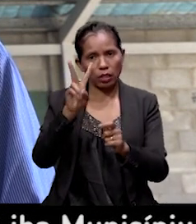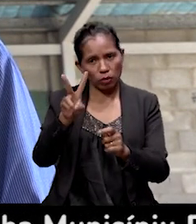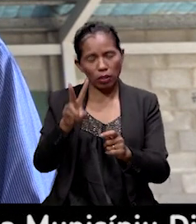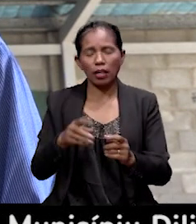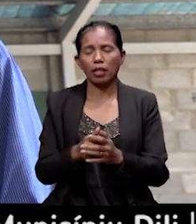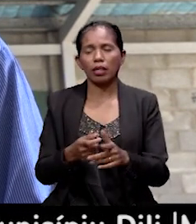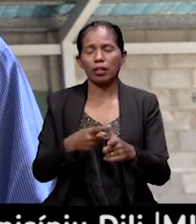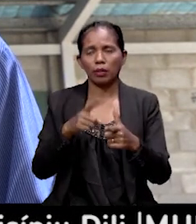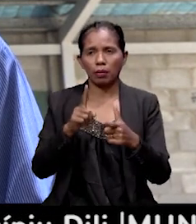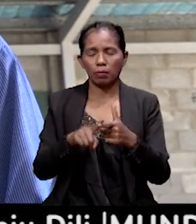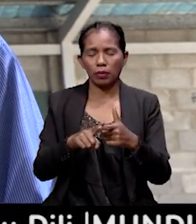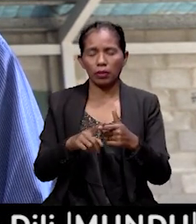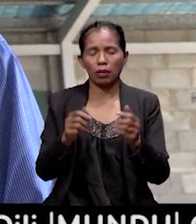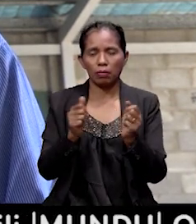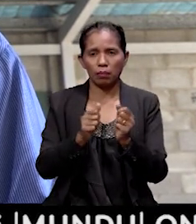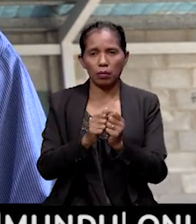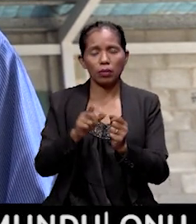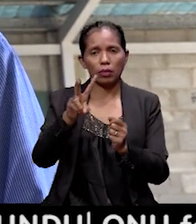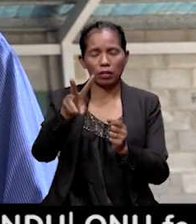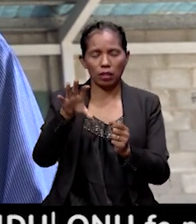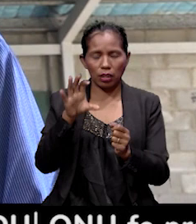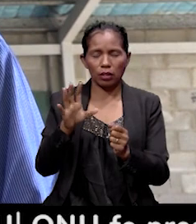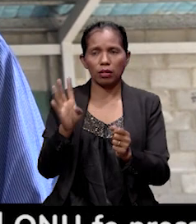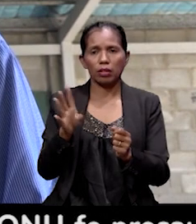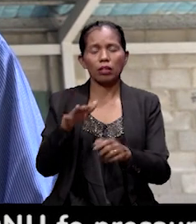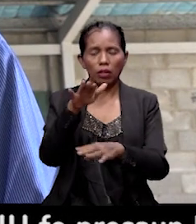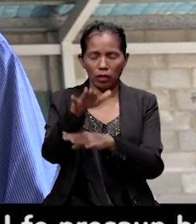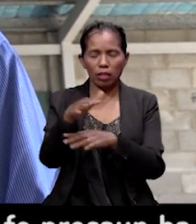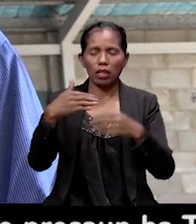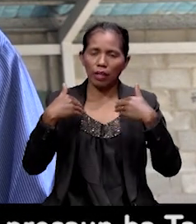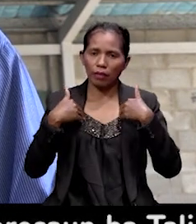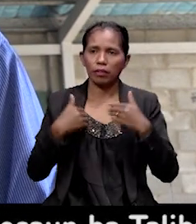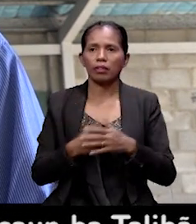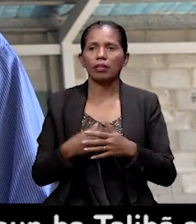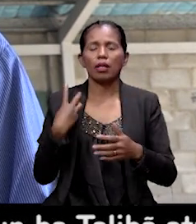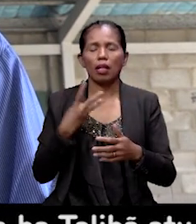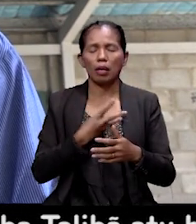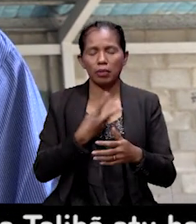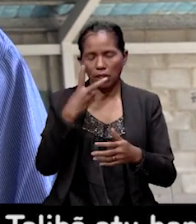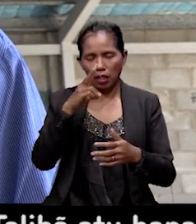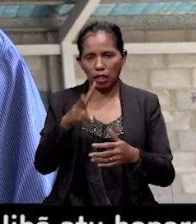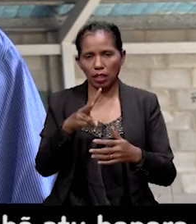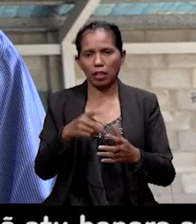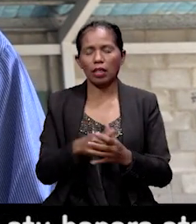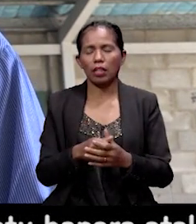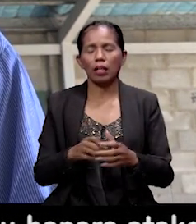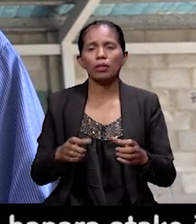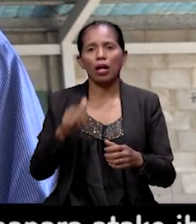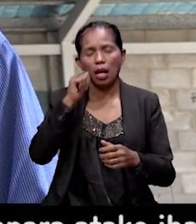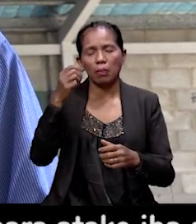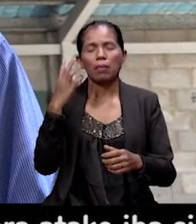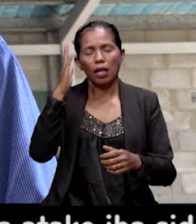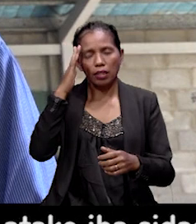hoto 174 e loraxi iha tan agora ohen loron cida katene so aba ma foi hetan resultado